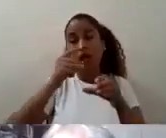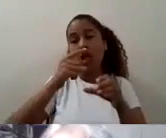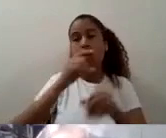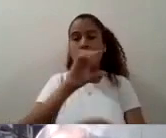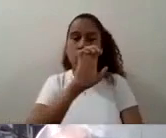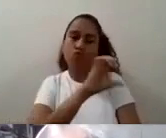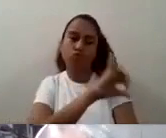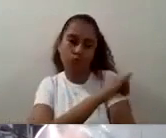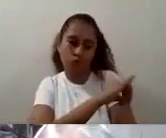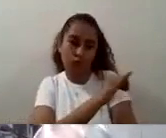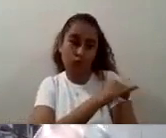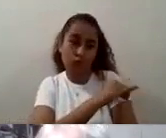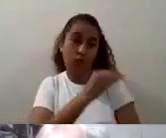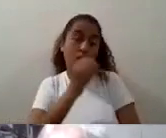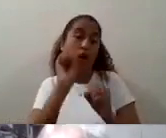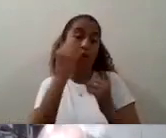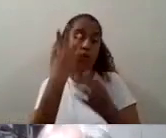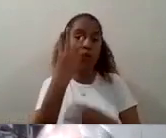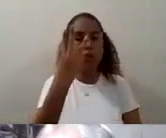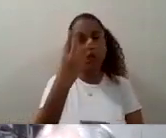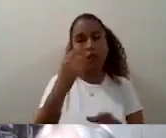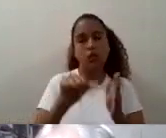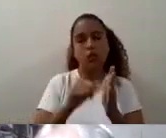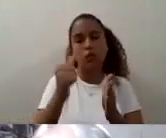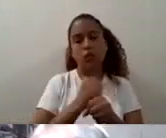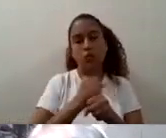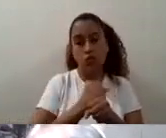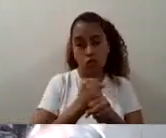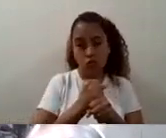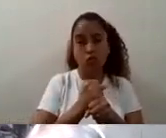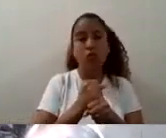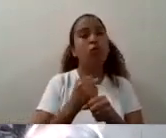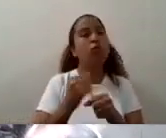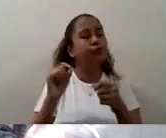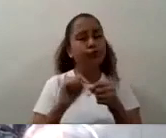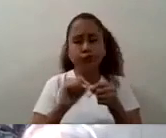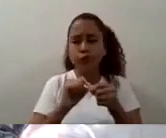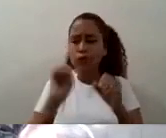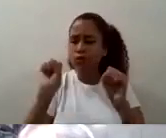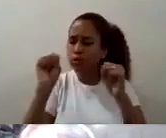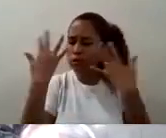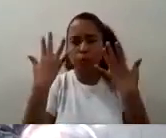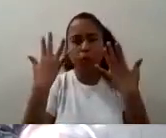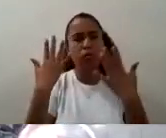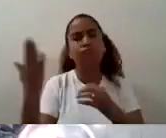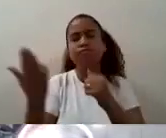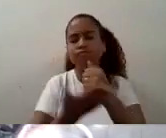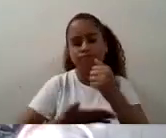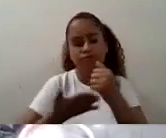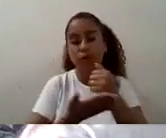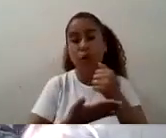campanhas da Fraternidade Ecumênica e que foram uma ação fundamental para a formação de